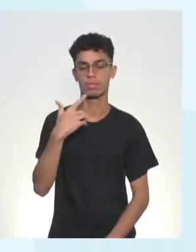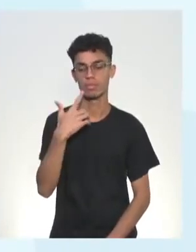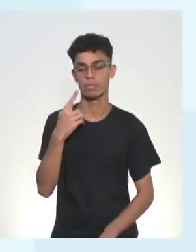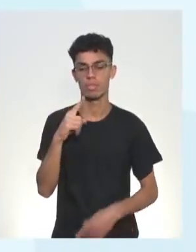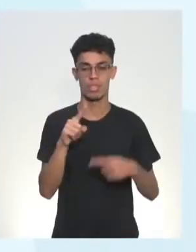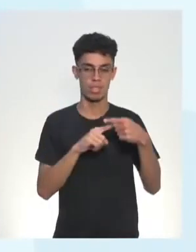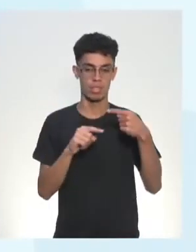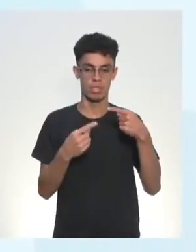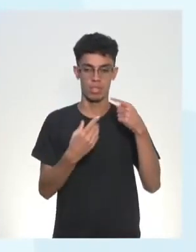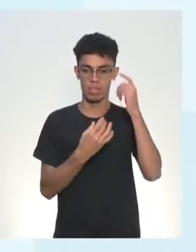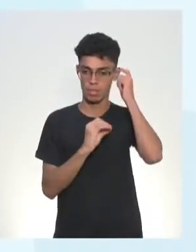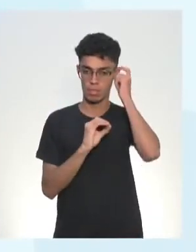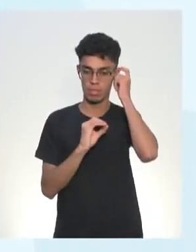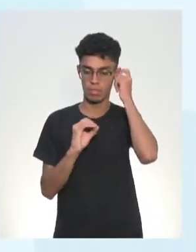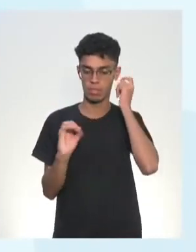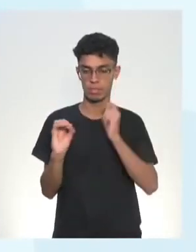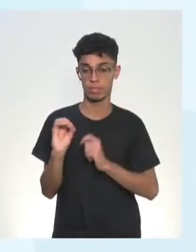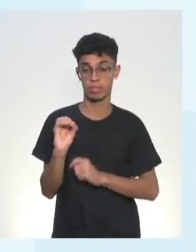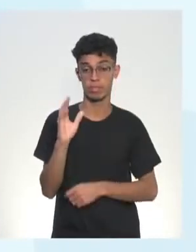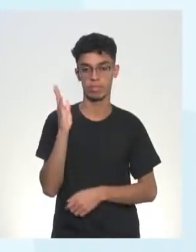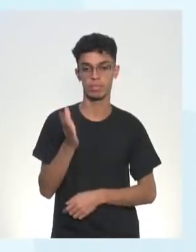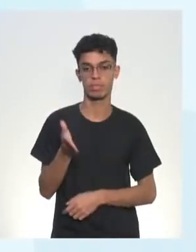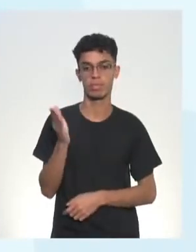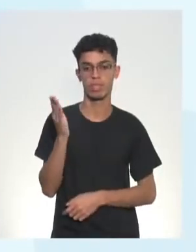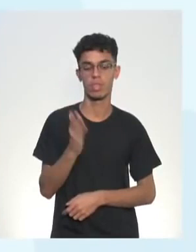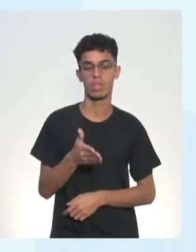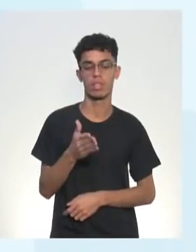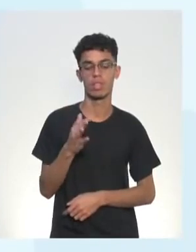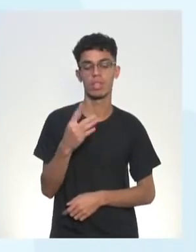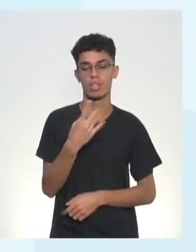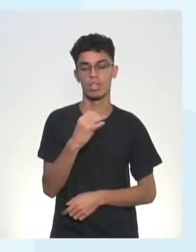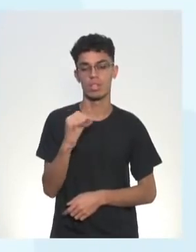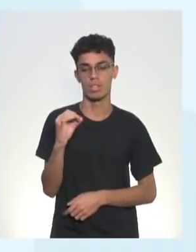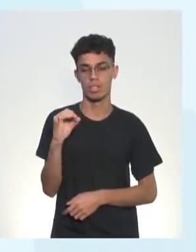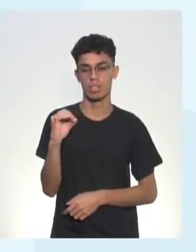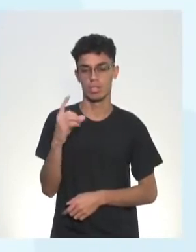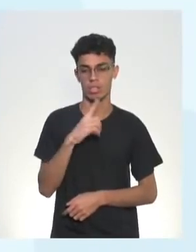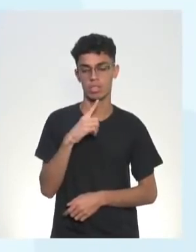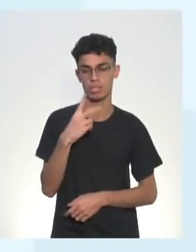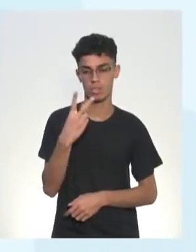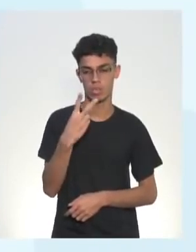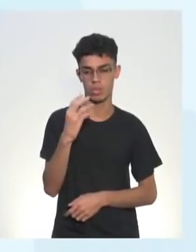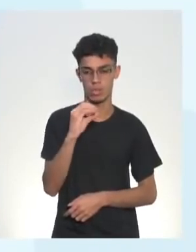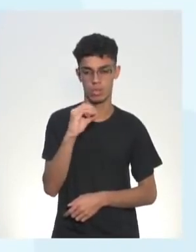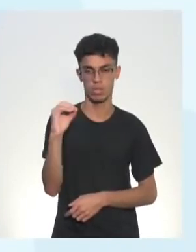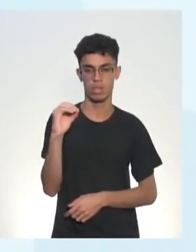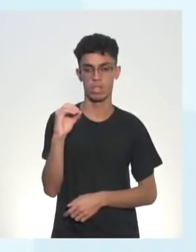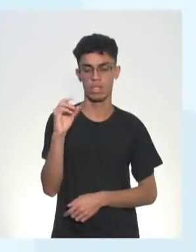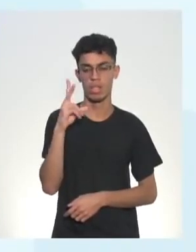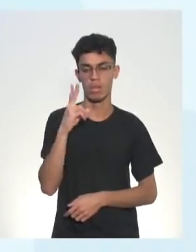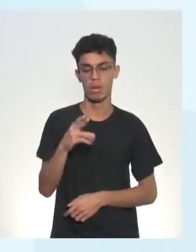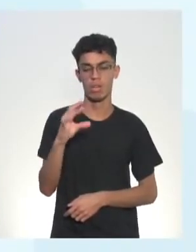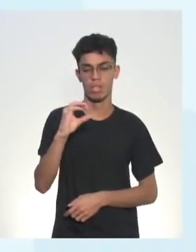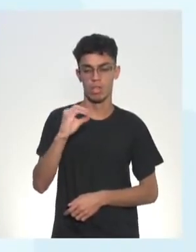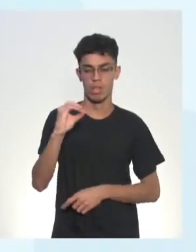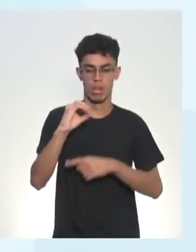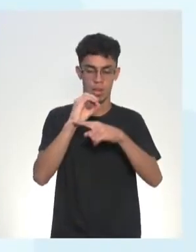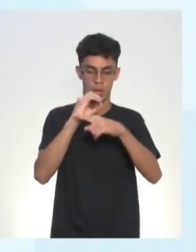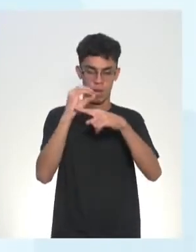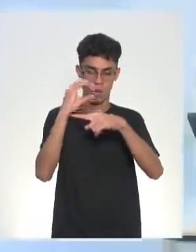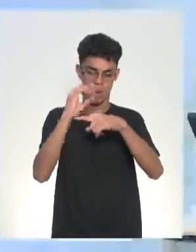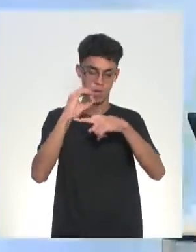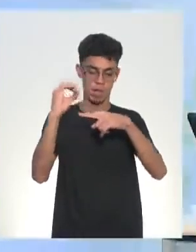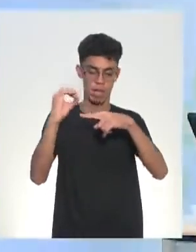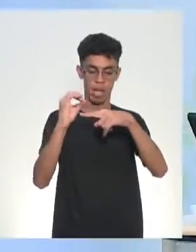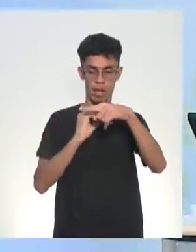100 da porcentagem? Aí eu vou poder cortar 2 zeros, porque o 100 tem 2 zeros, então em cima eu só posso cortar a mesma quantidade de zeros, tá? Não posso me